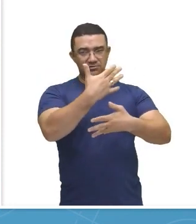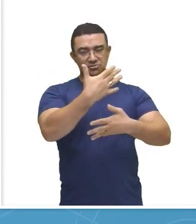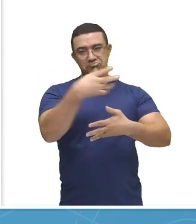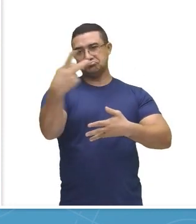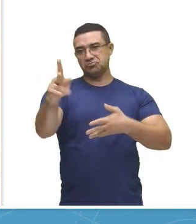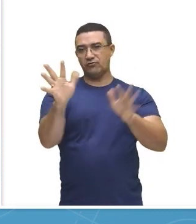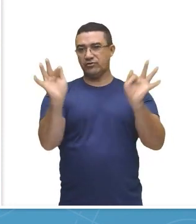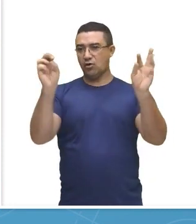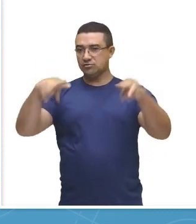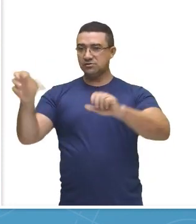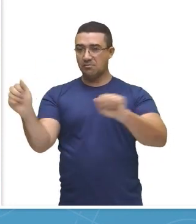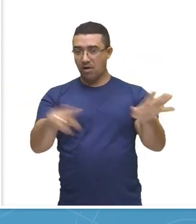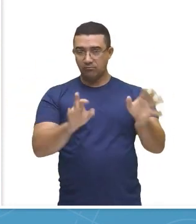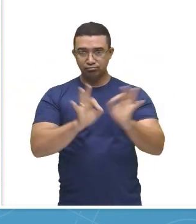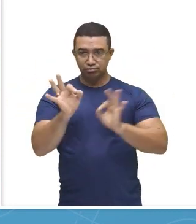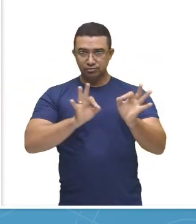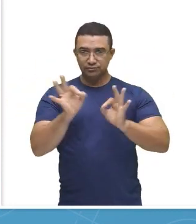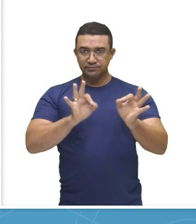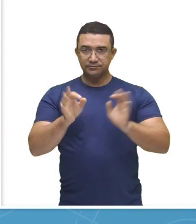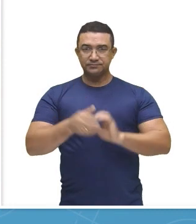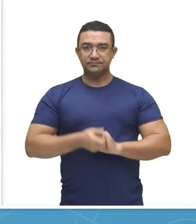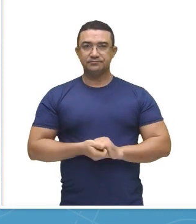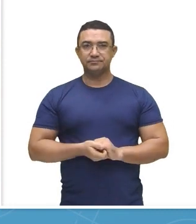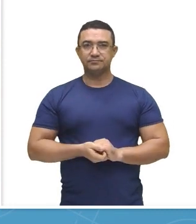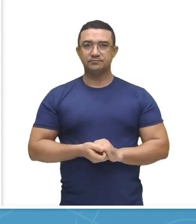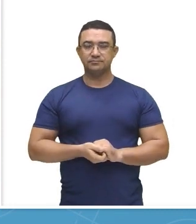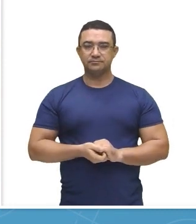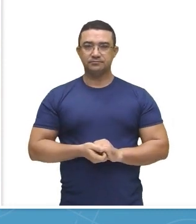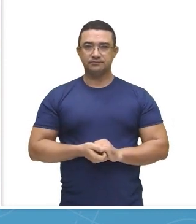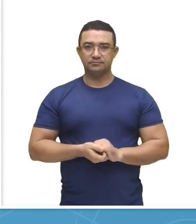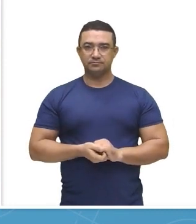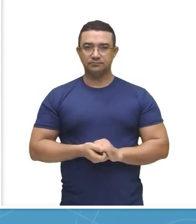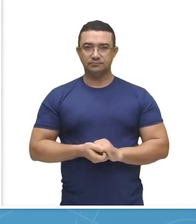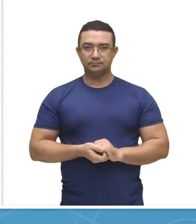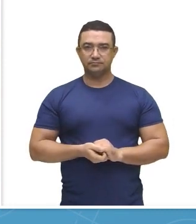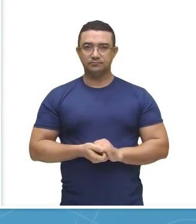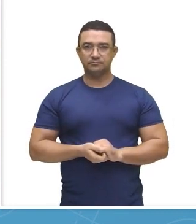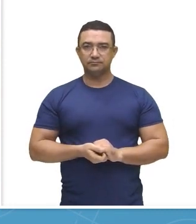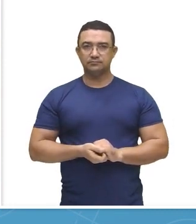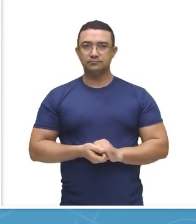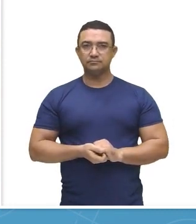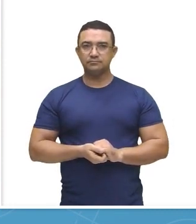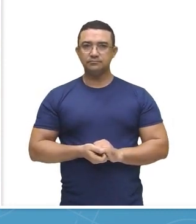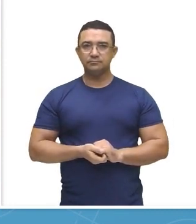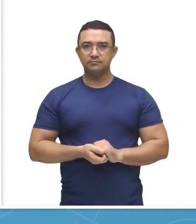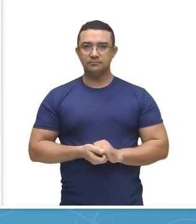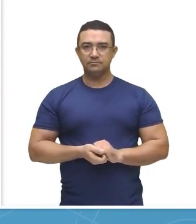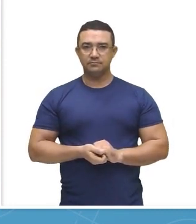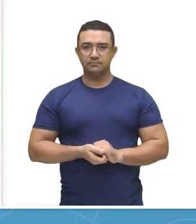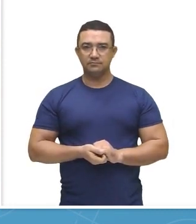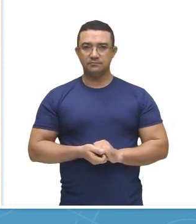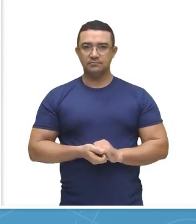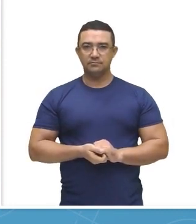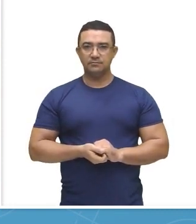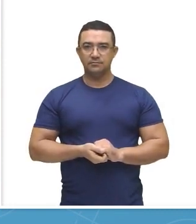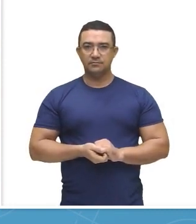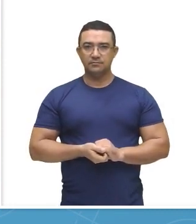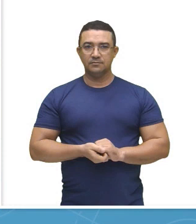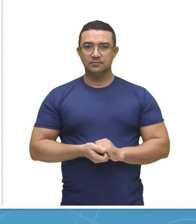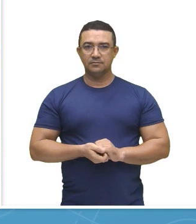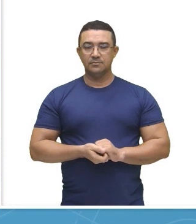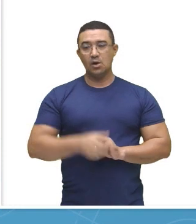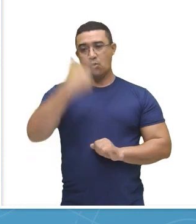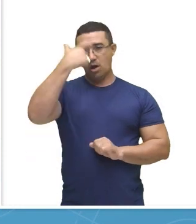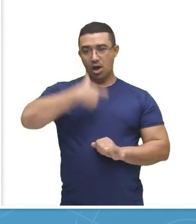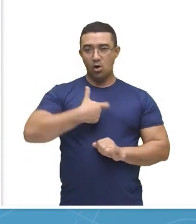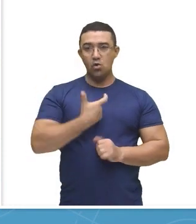aqui de futuro. What are you gonna do this weekend? O que você vai fazer neste final de semana? Aqui é a Teacher Chris. Vou